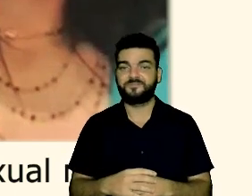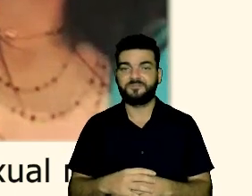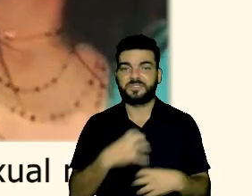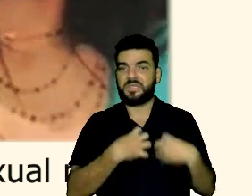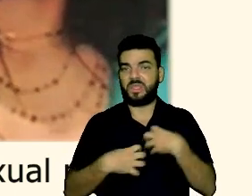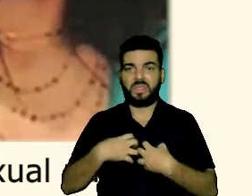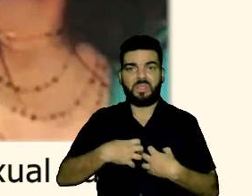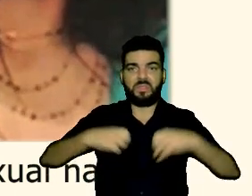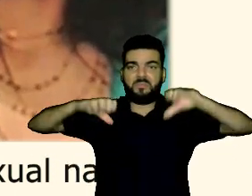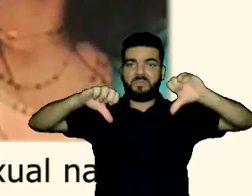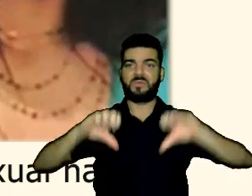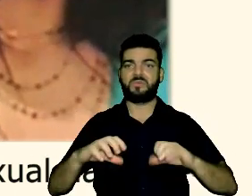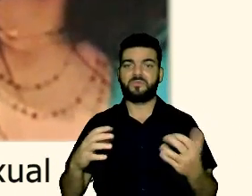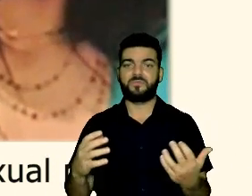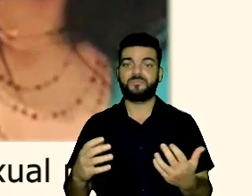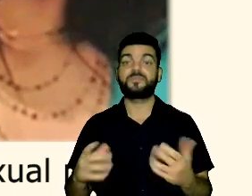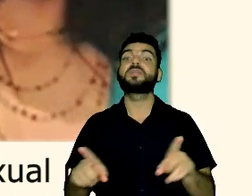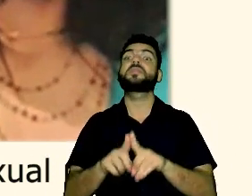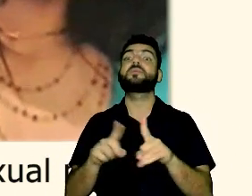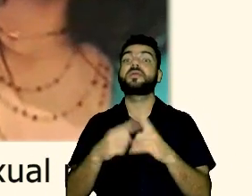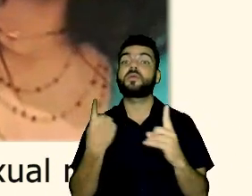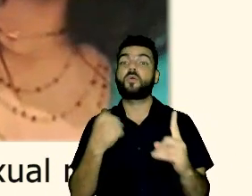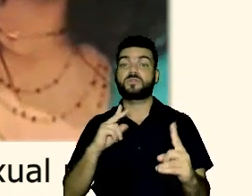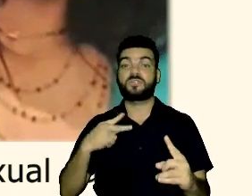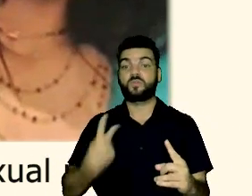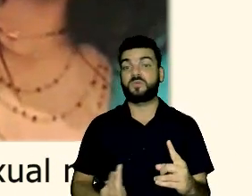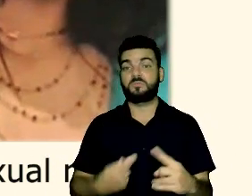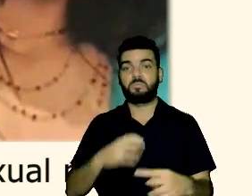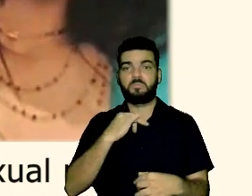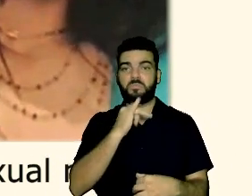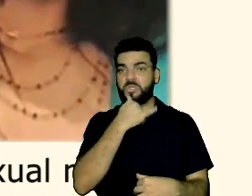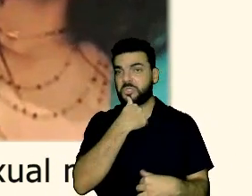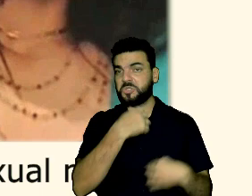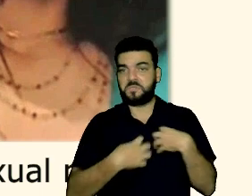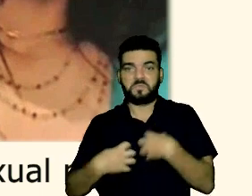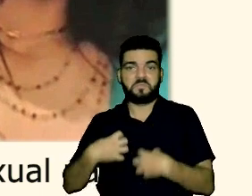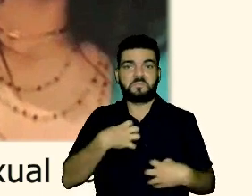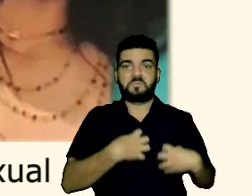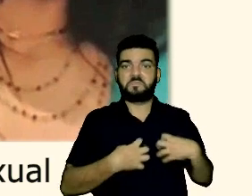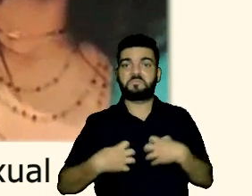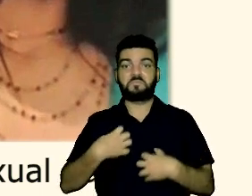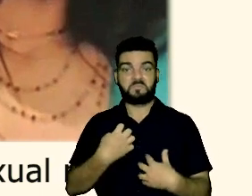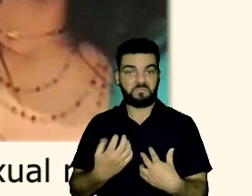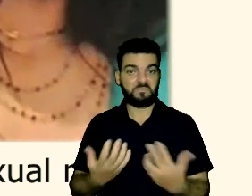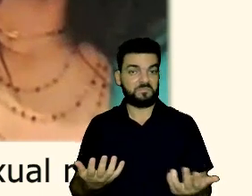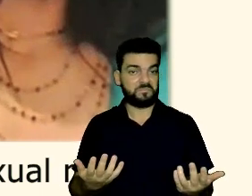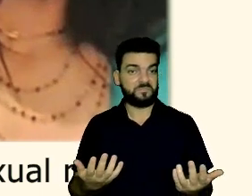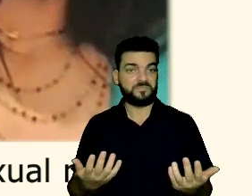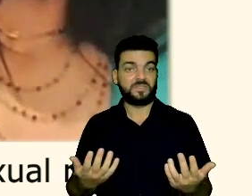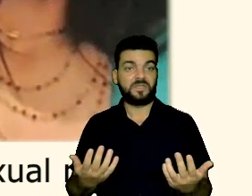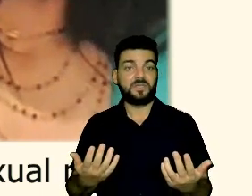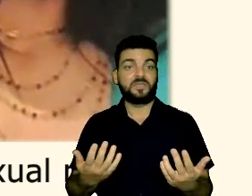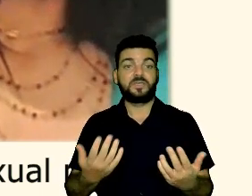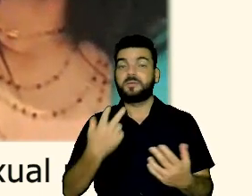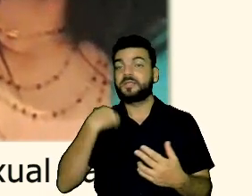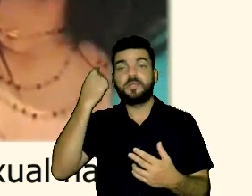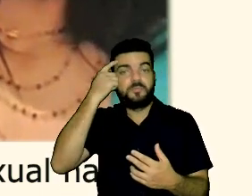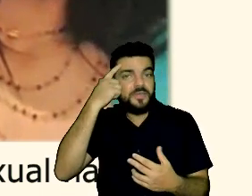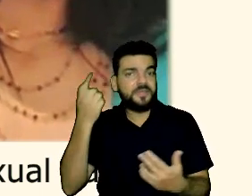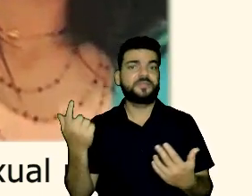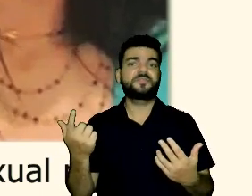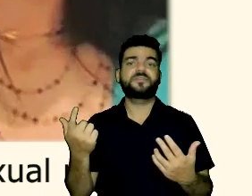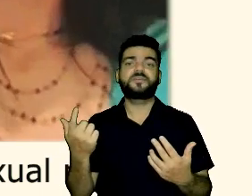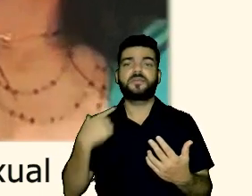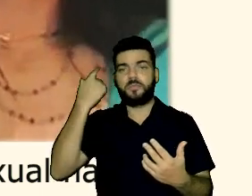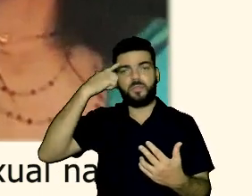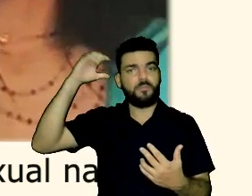das pessoas, né? Desvaloriza a pessoa enquanto ser humano, desvaloriza a pessoa no que ela tem de